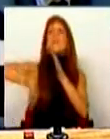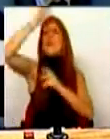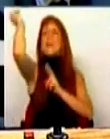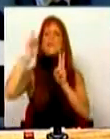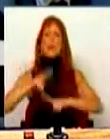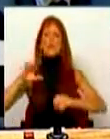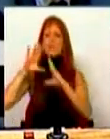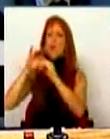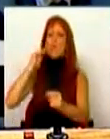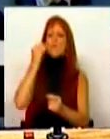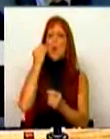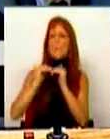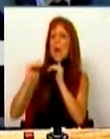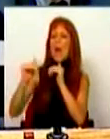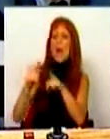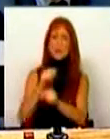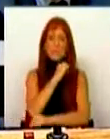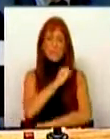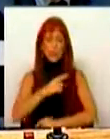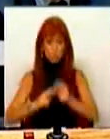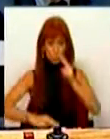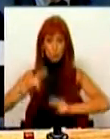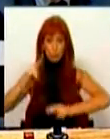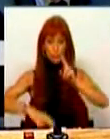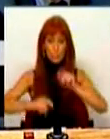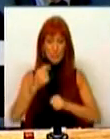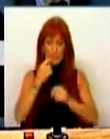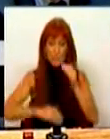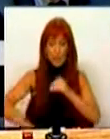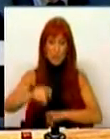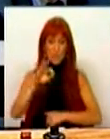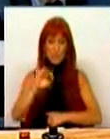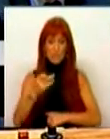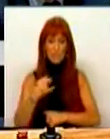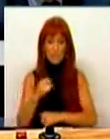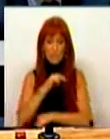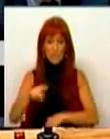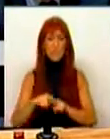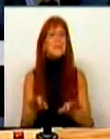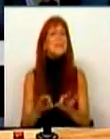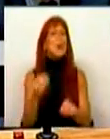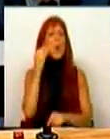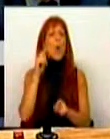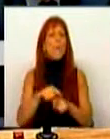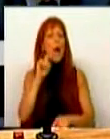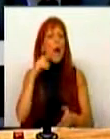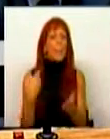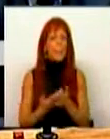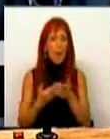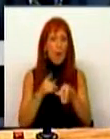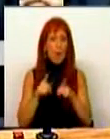encontrado um modelo de sustentabilidade que é permitir a construção da barragem do Fridão de forma a assegurar